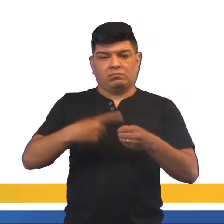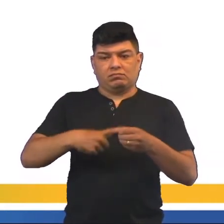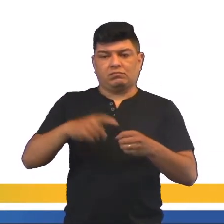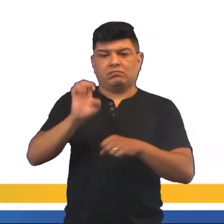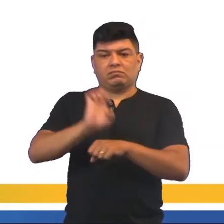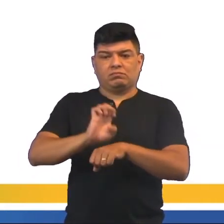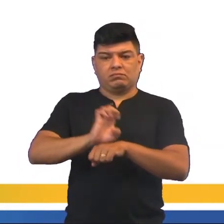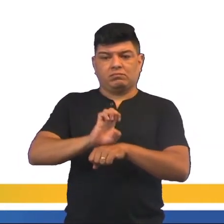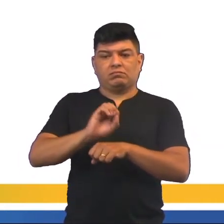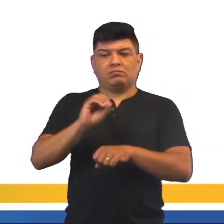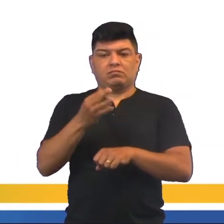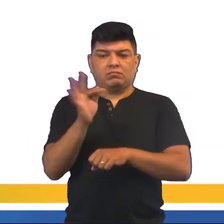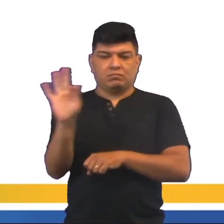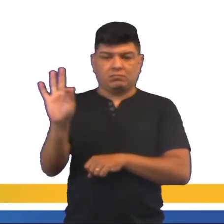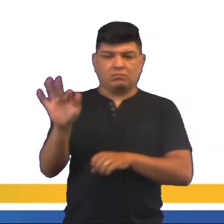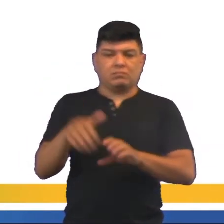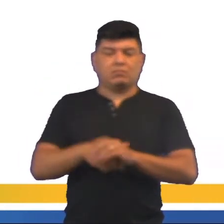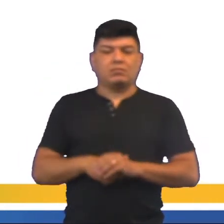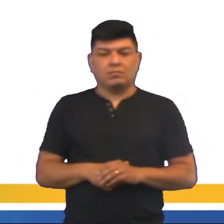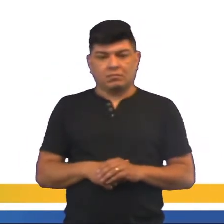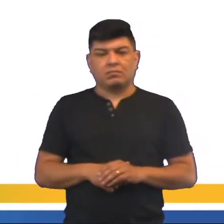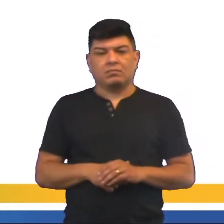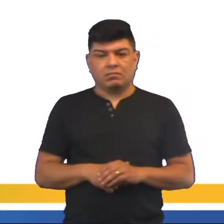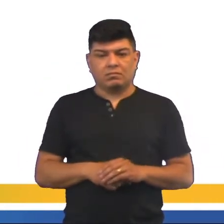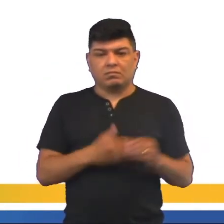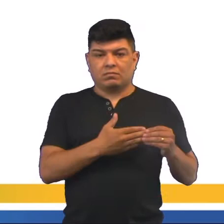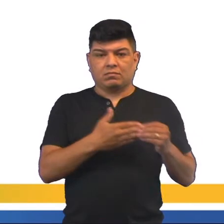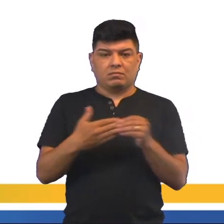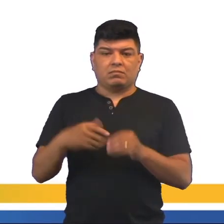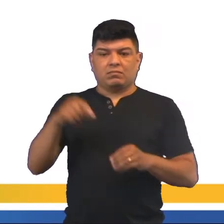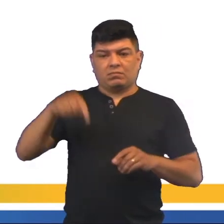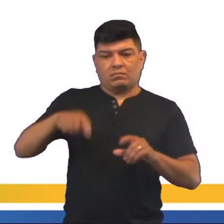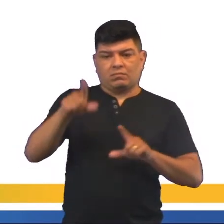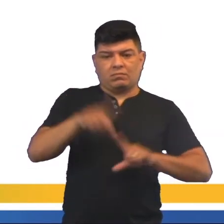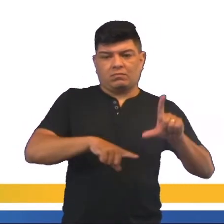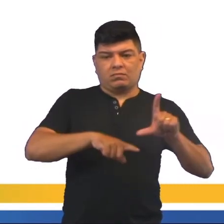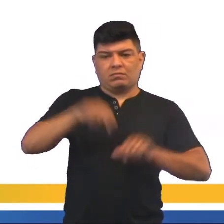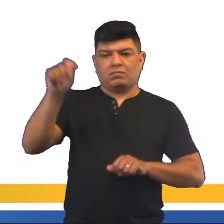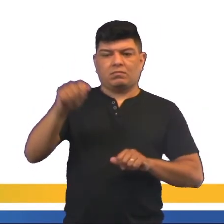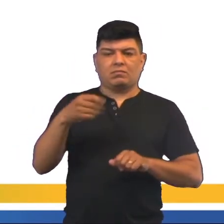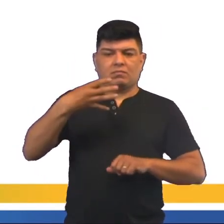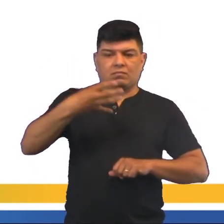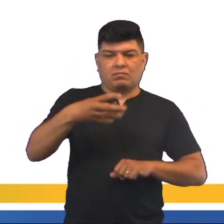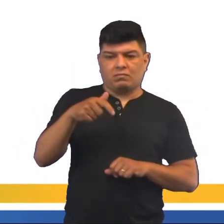municipal, estadual ou federal. E vale a gente trazer que no Acre,